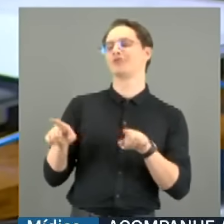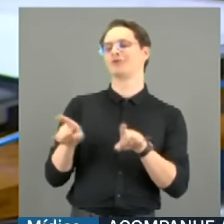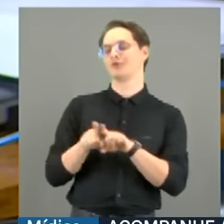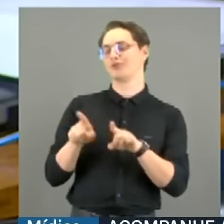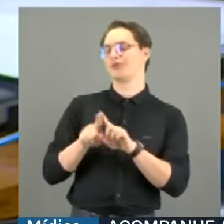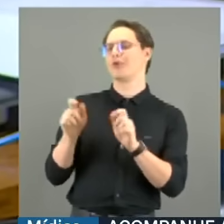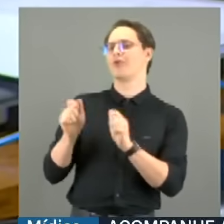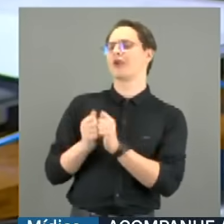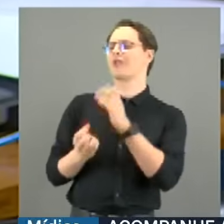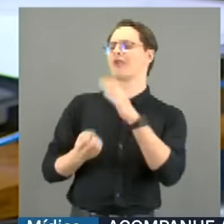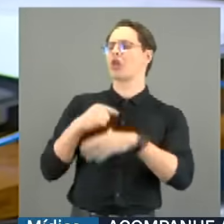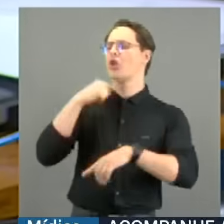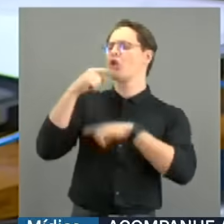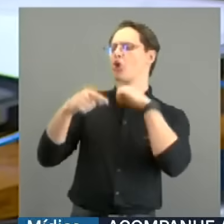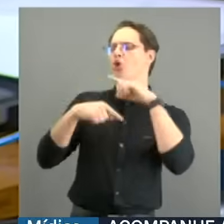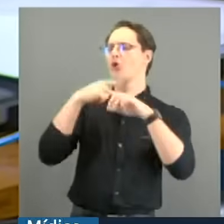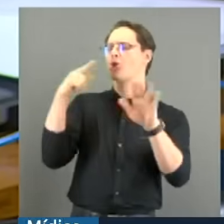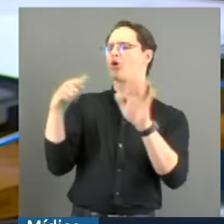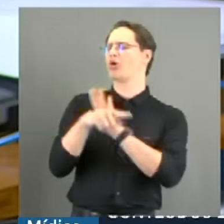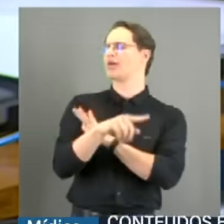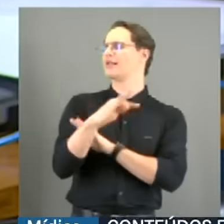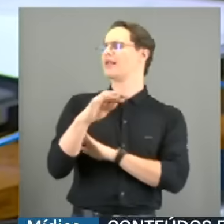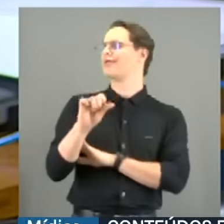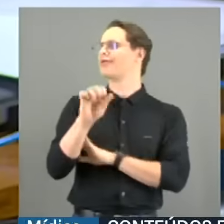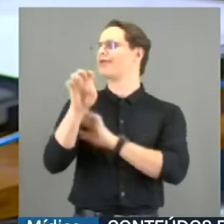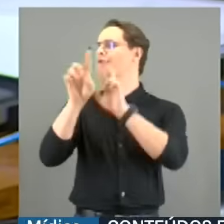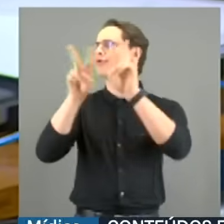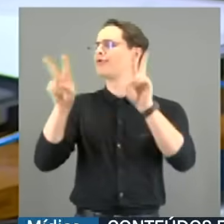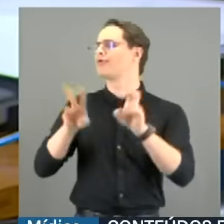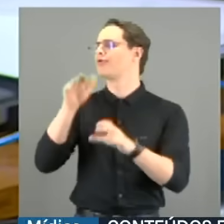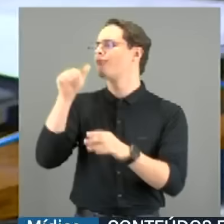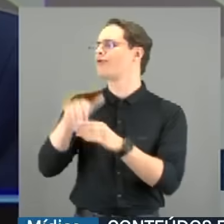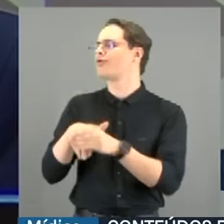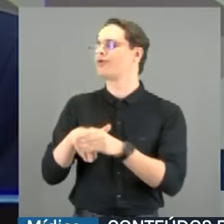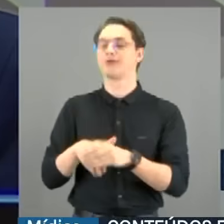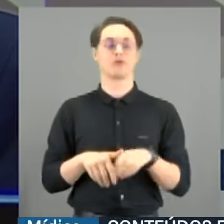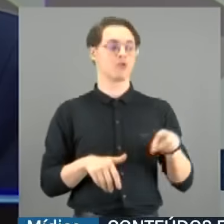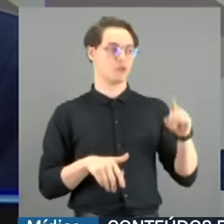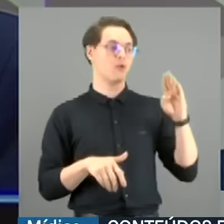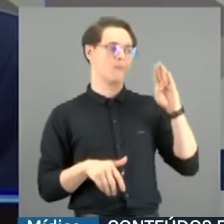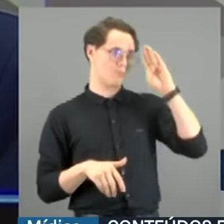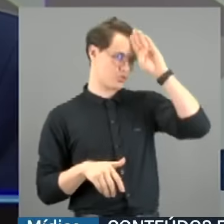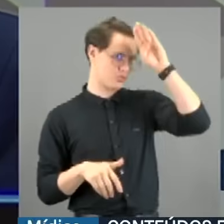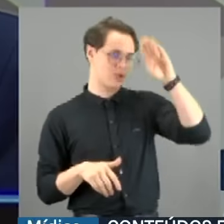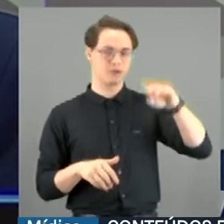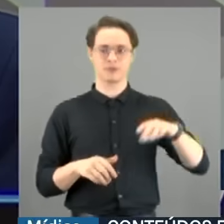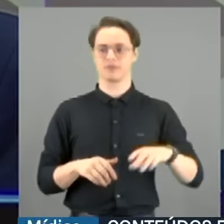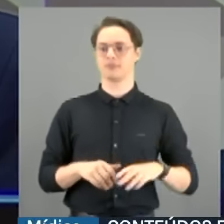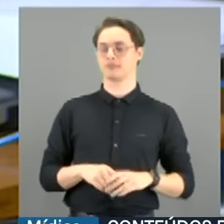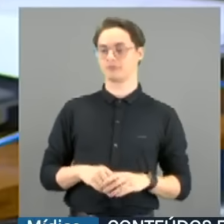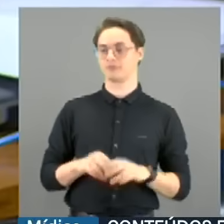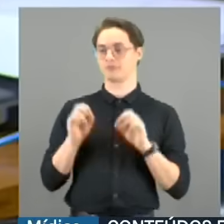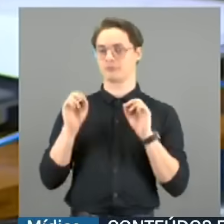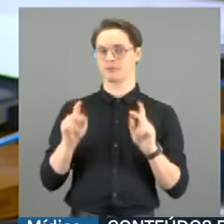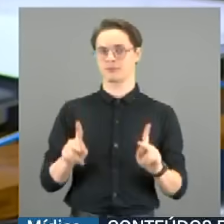elaborar questionamentos ao TSE sobre o sistema de votação? Então, presidente Bolsonaro. Ok.